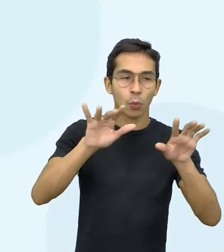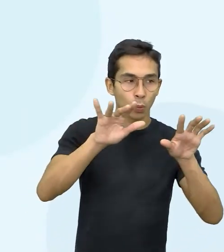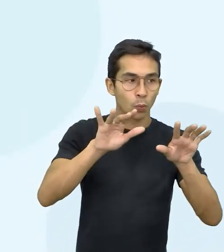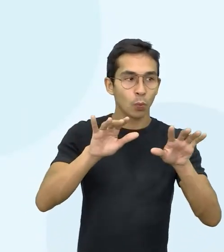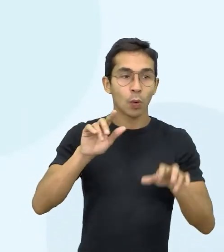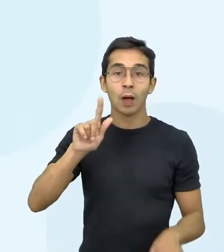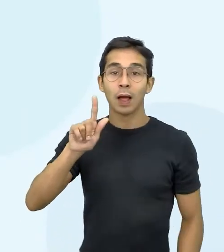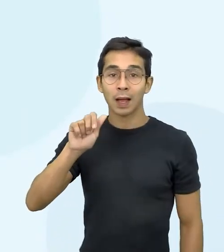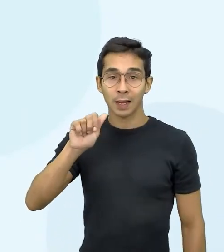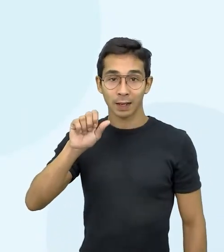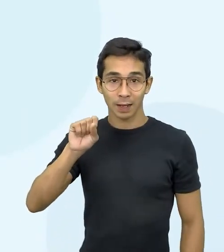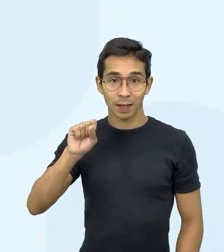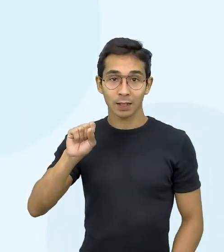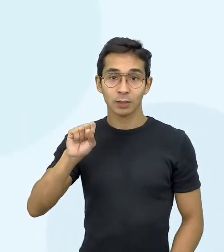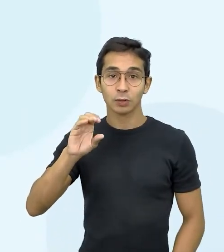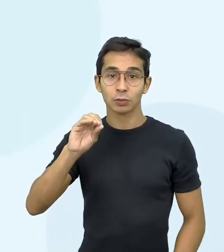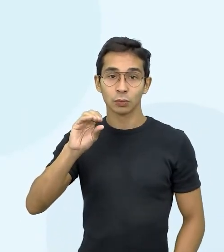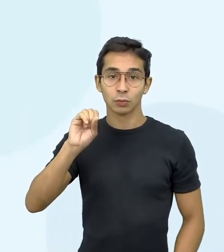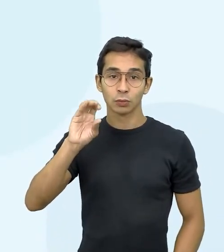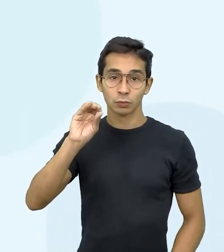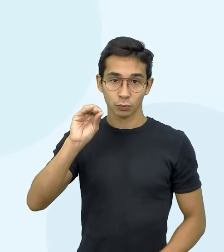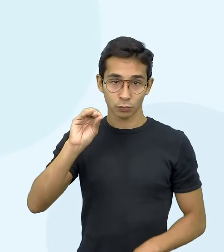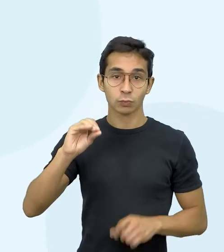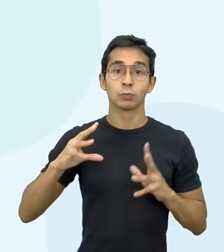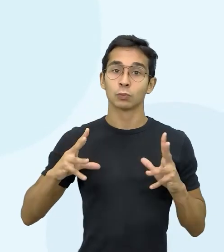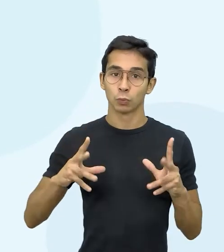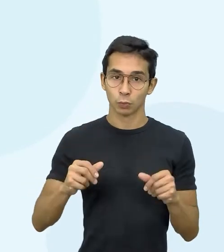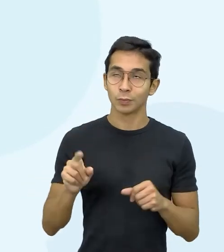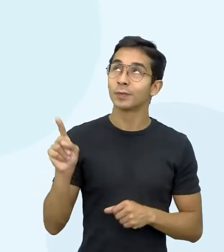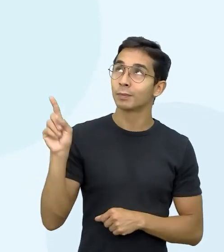no estado gasoso, então eu já sei que